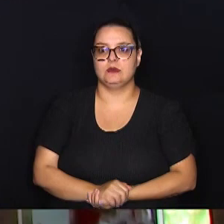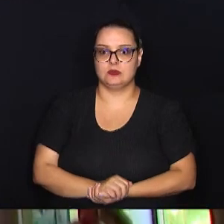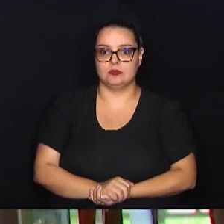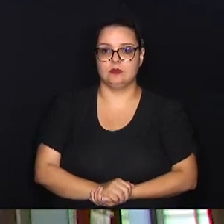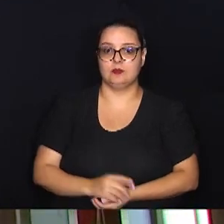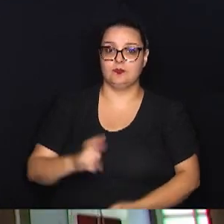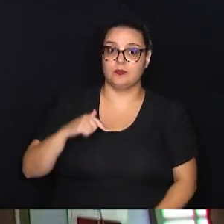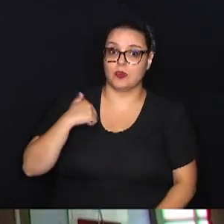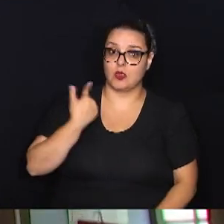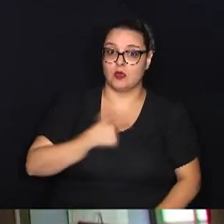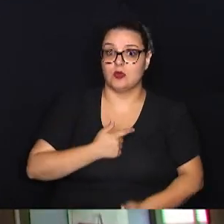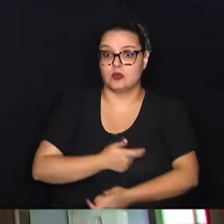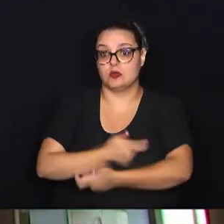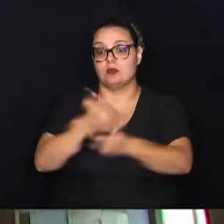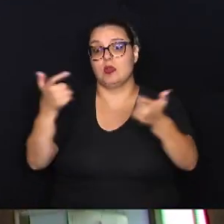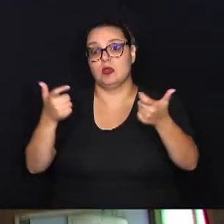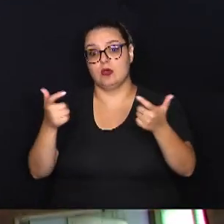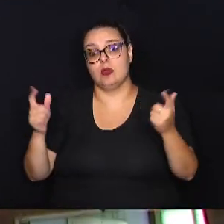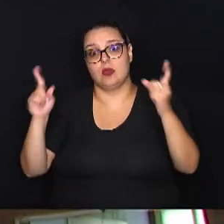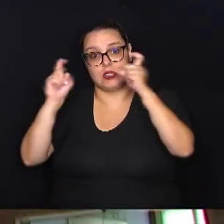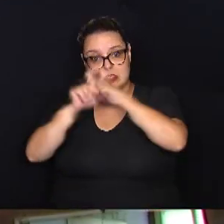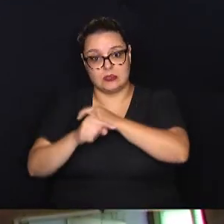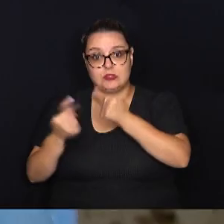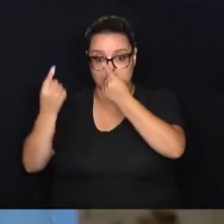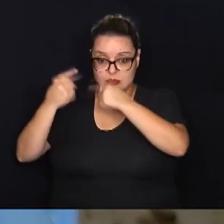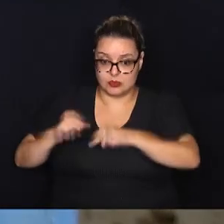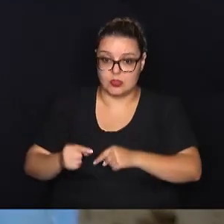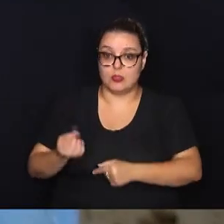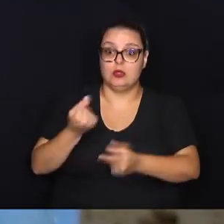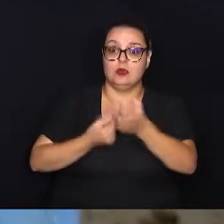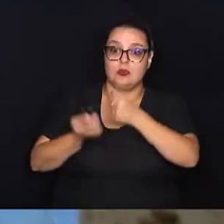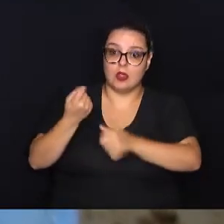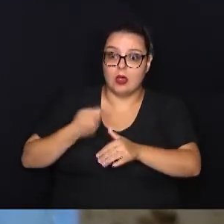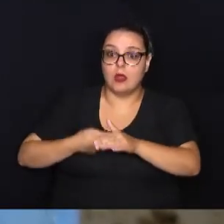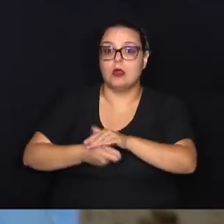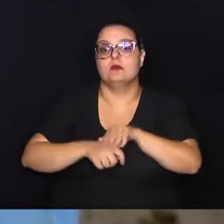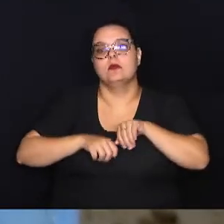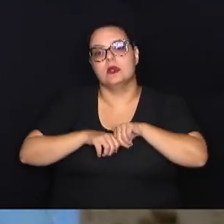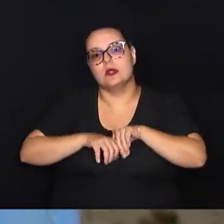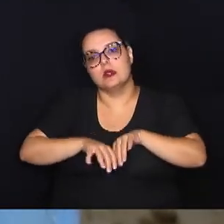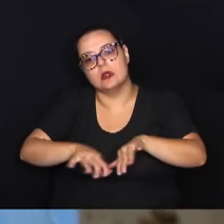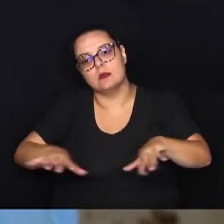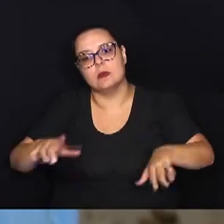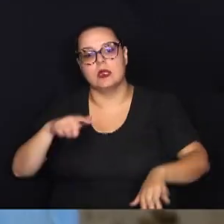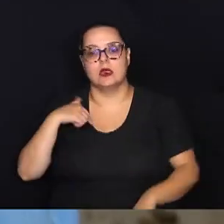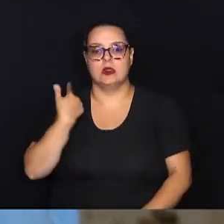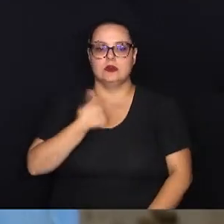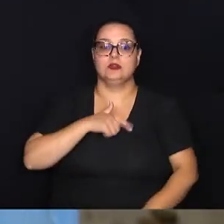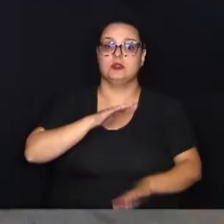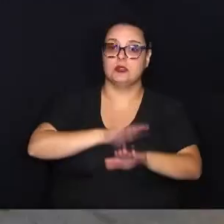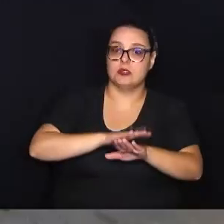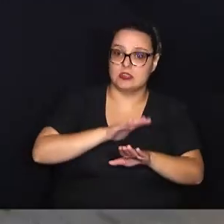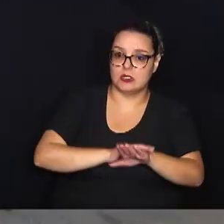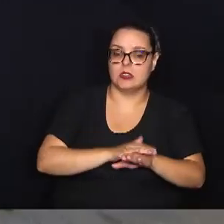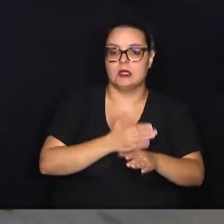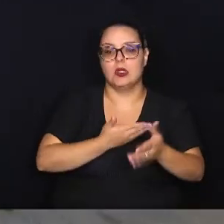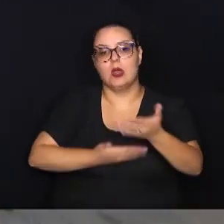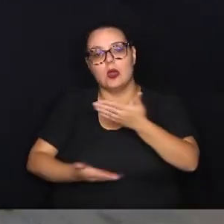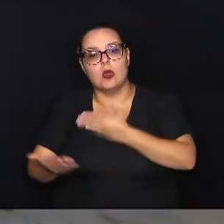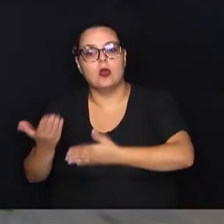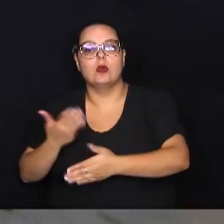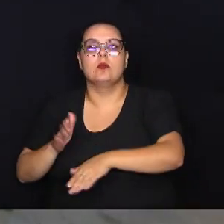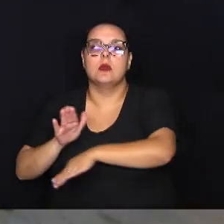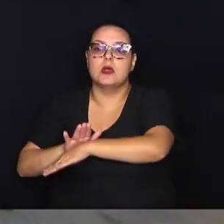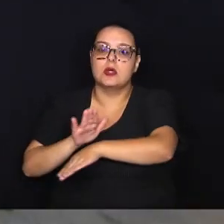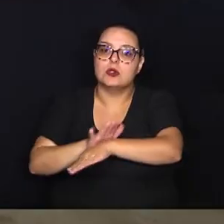nosso maior desafio ainda é, sim, o recurso para poder ampliar as nossas ações e compartilhar e contribuir